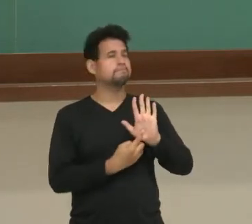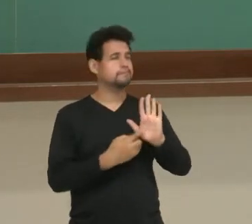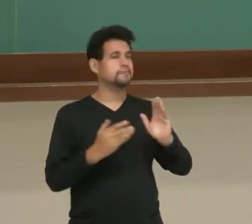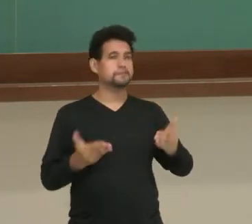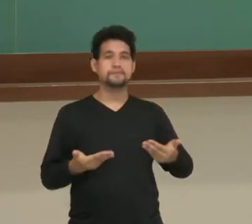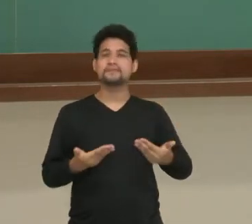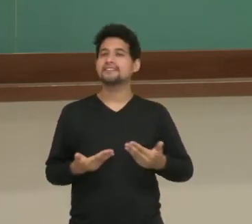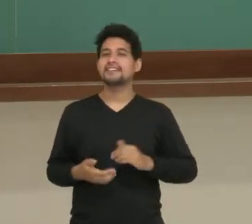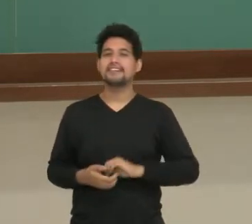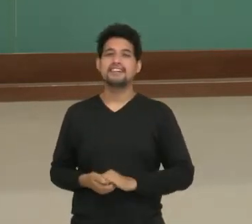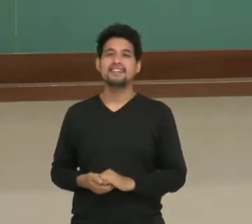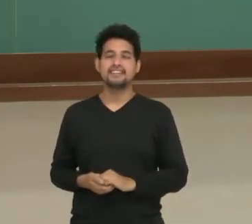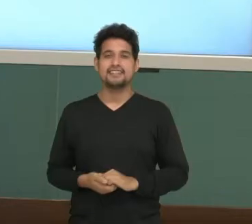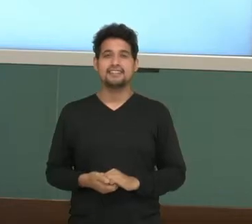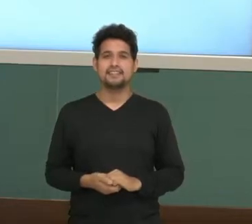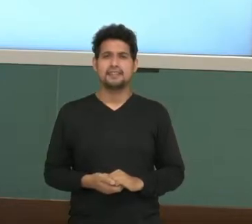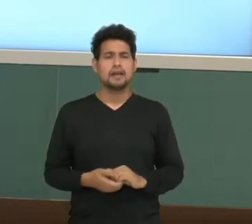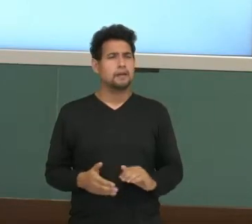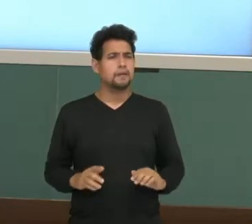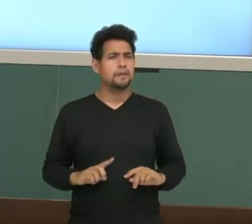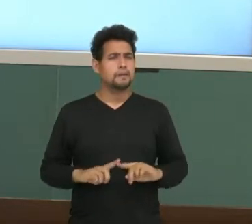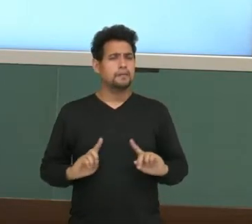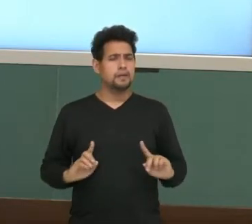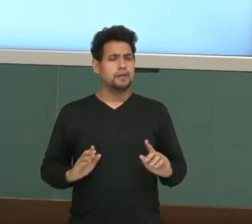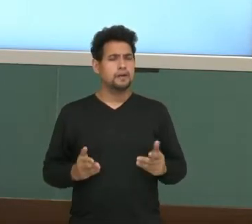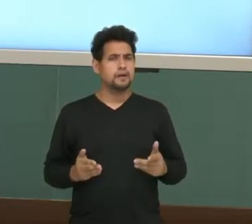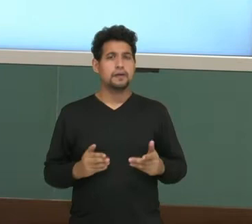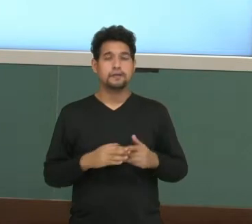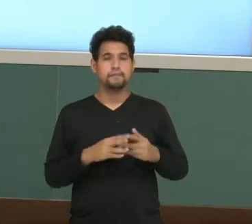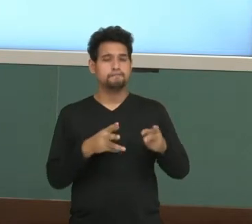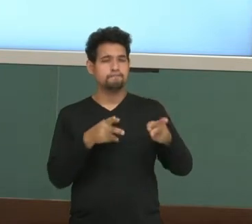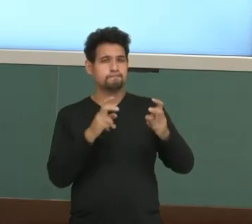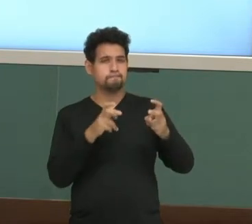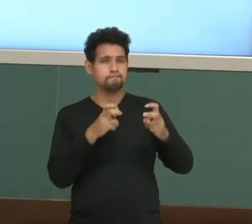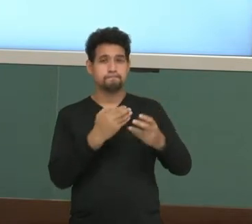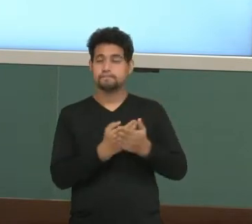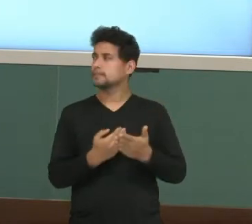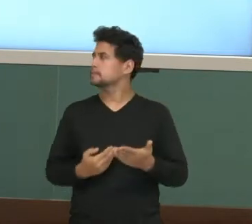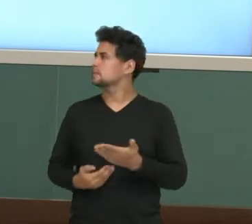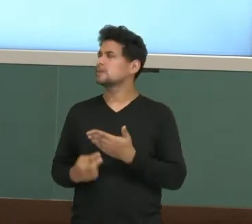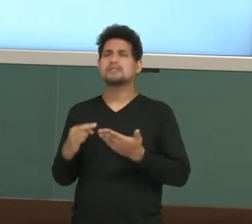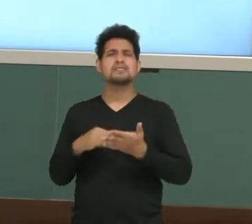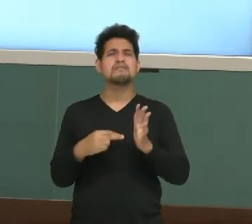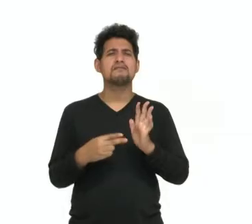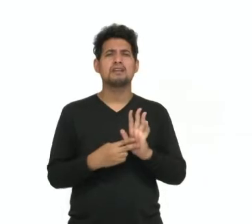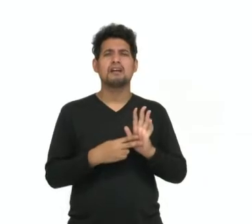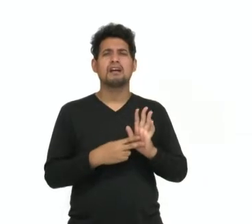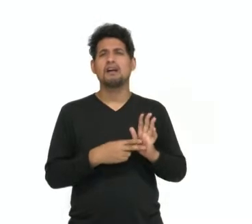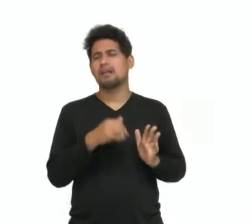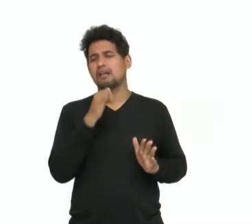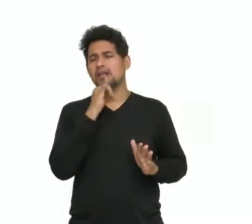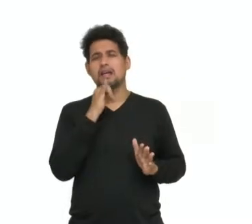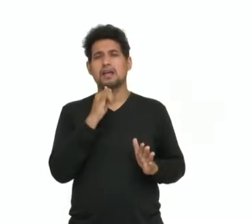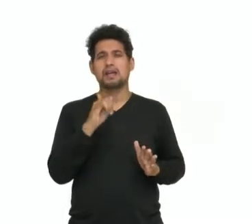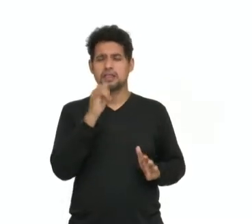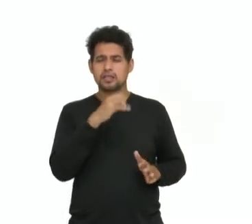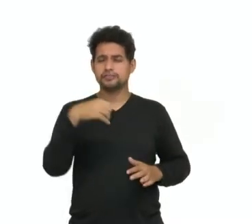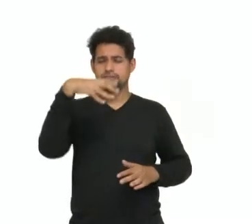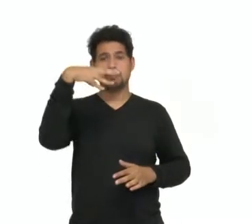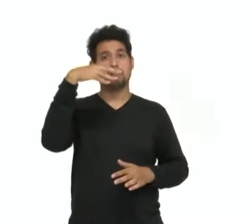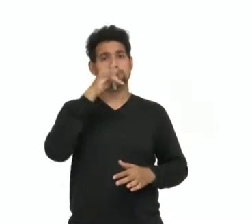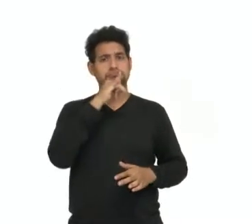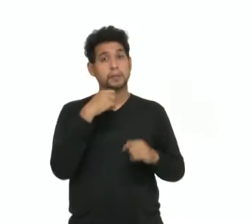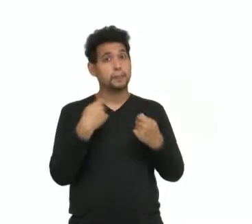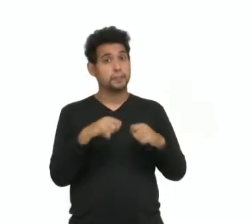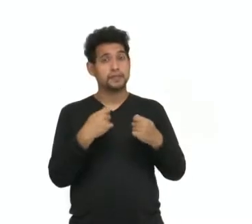aqui na nossa aula. Agora eu quero que você observe aqui na tela, o que é energia? Precisamos de energia, por exemplo,